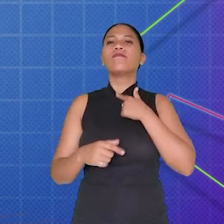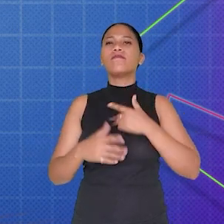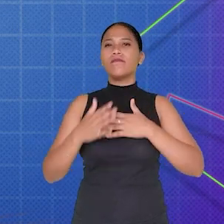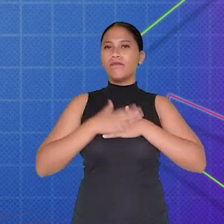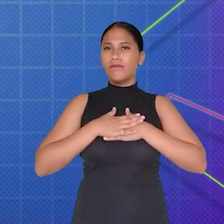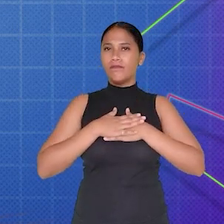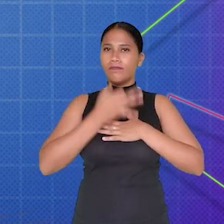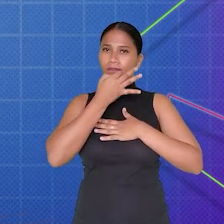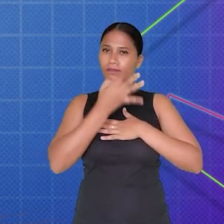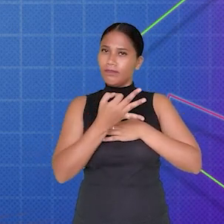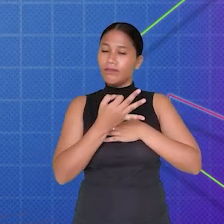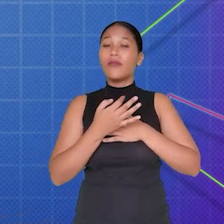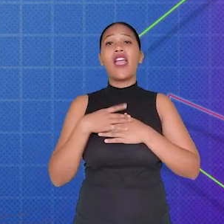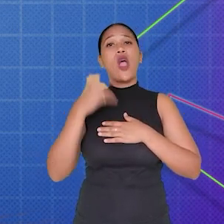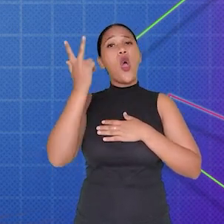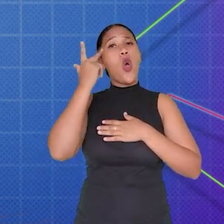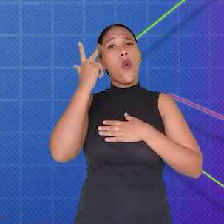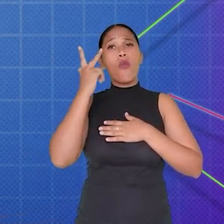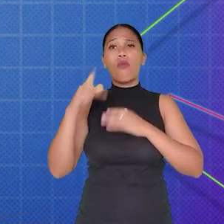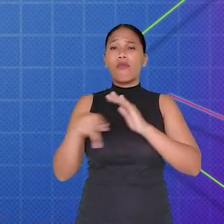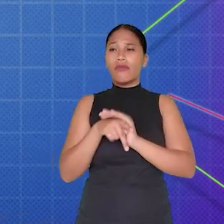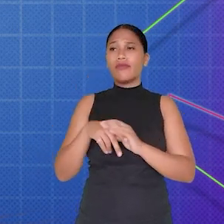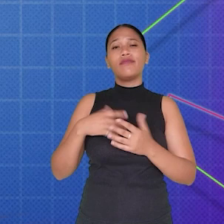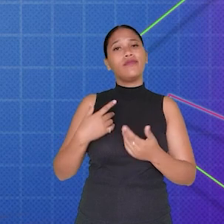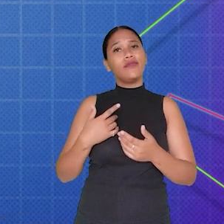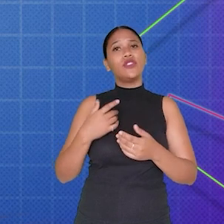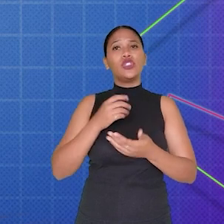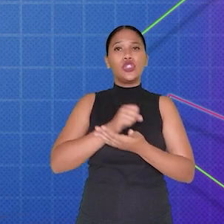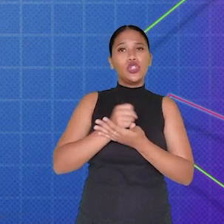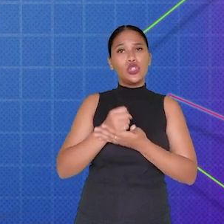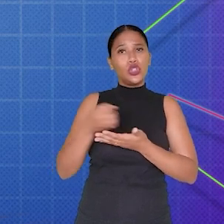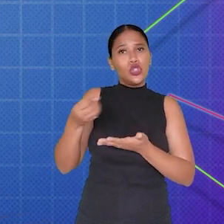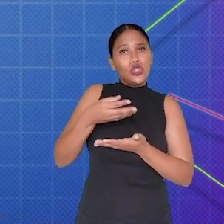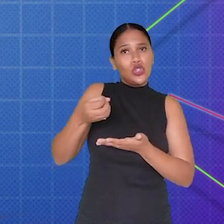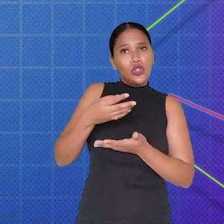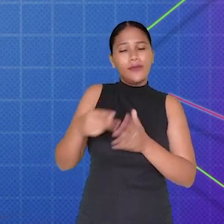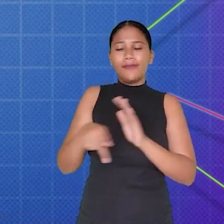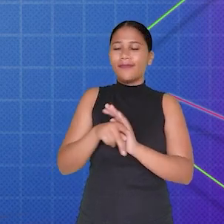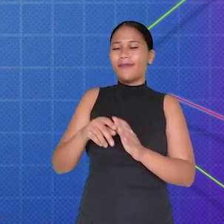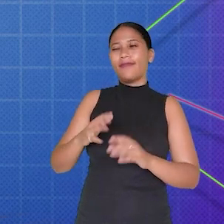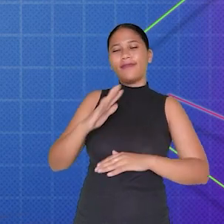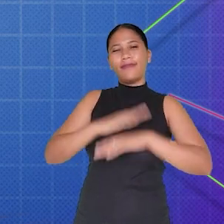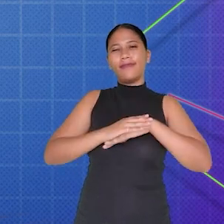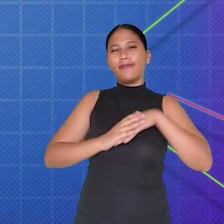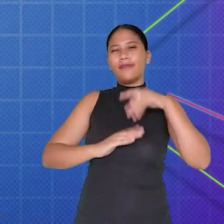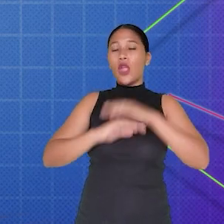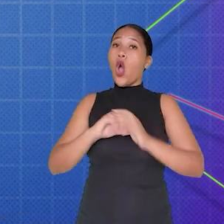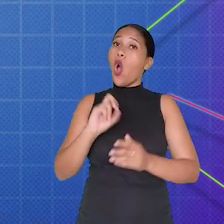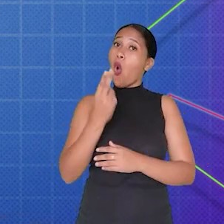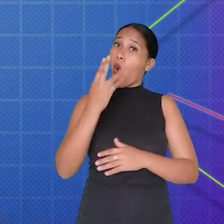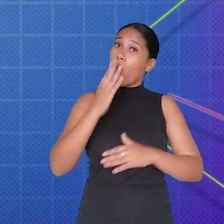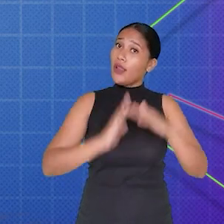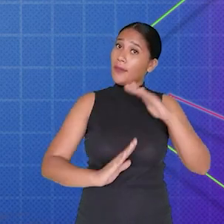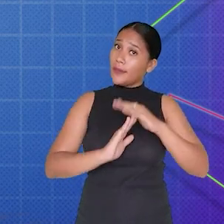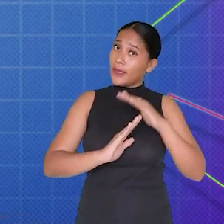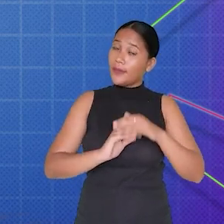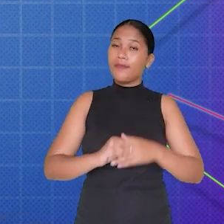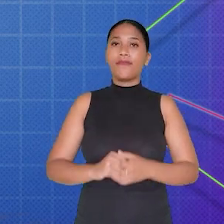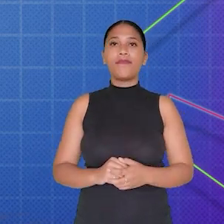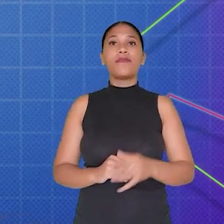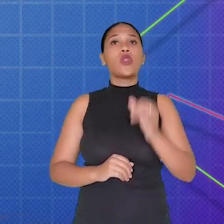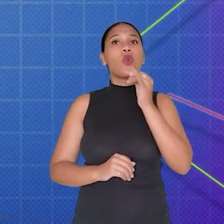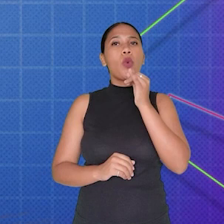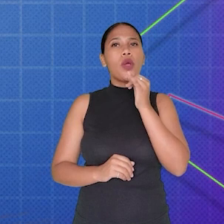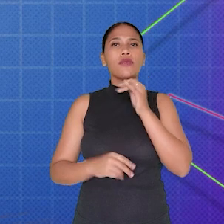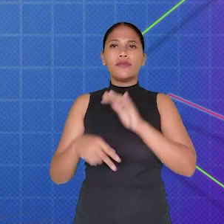habilidades e preferências pessoais. Essa abordagem é comum em jogos modernos e pode ser vantajosa para os jogadores com habilidades ou limitações